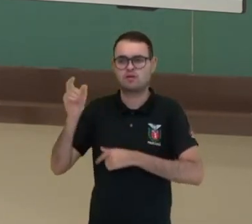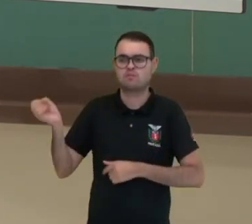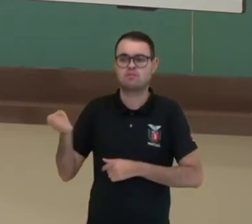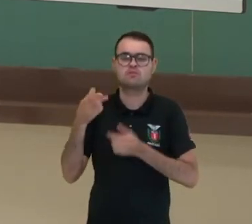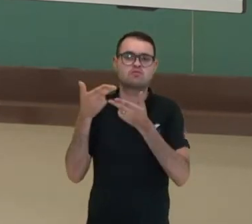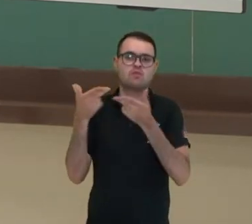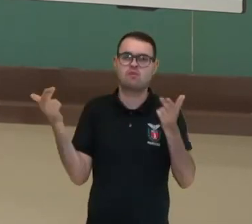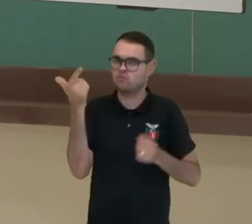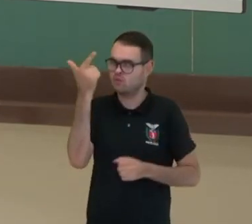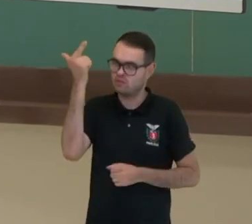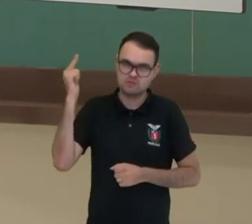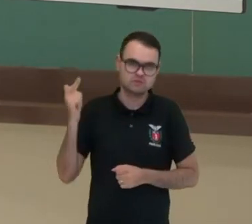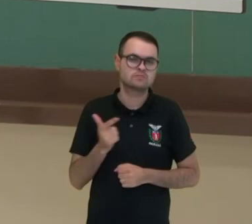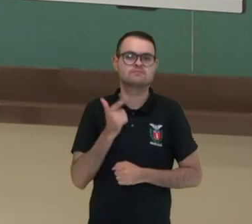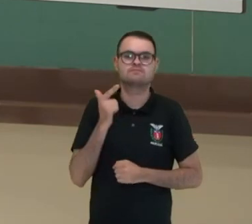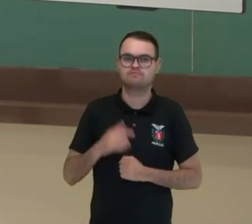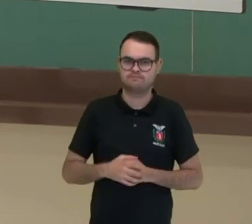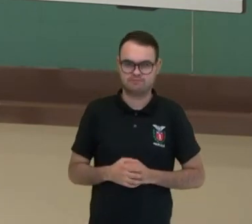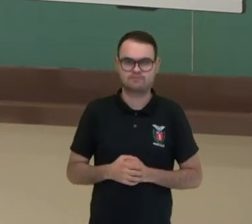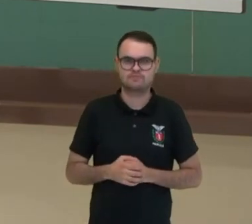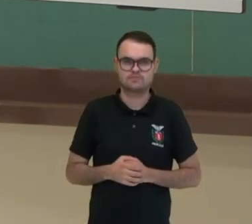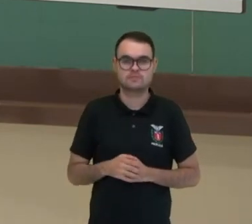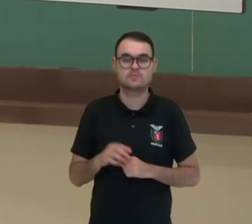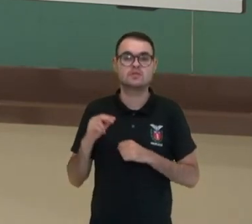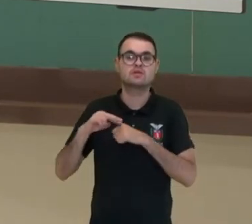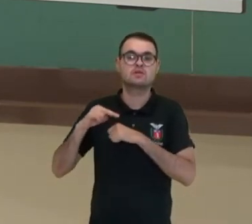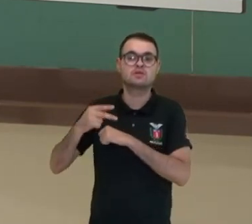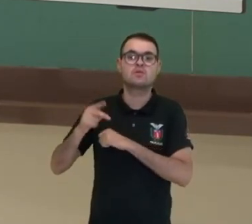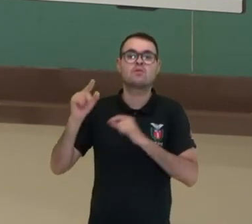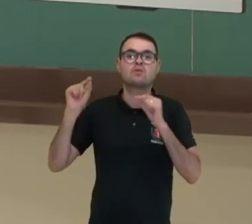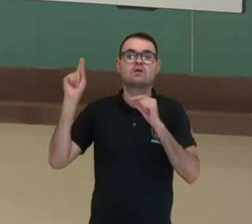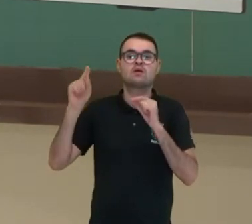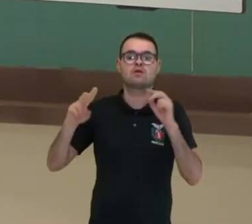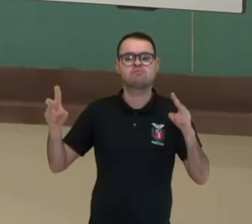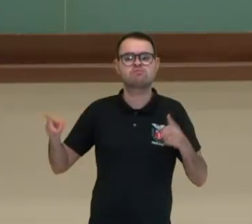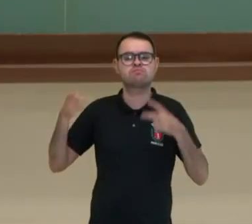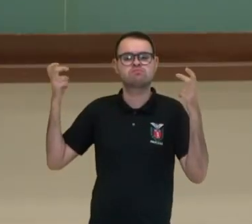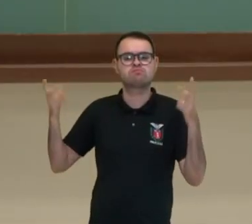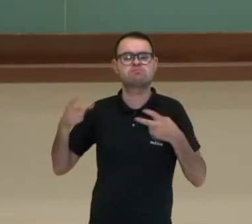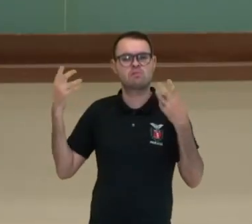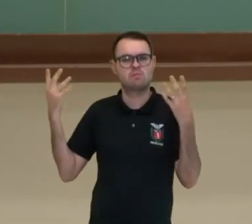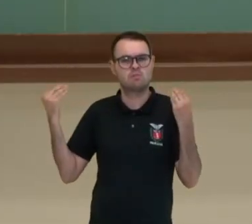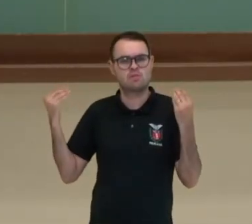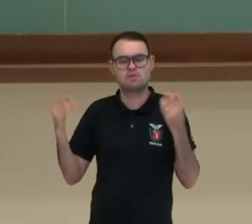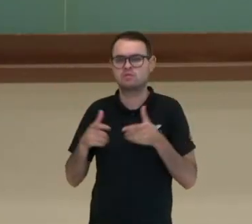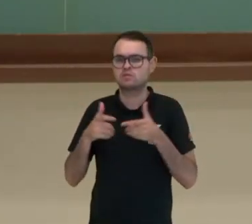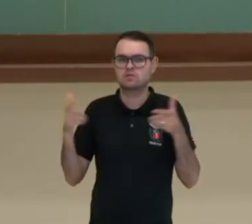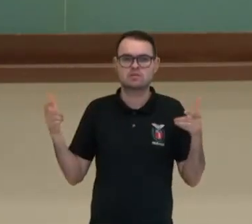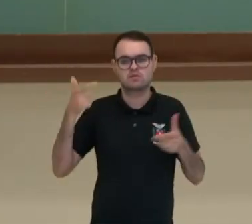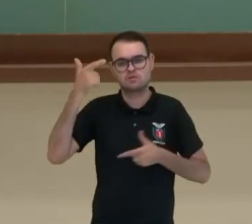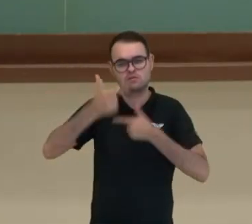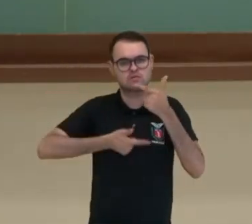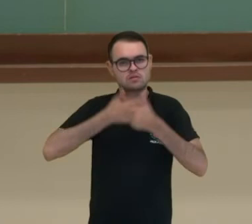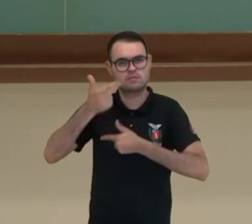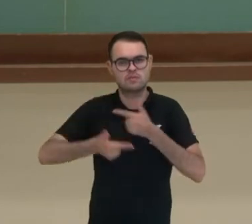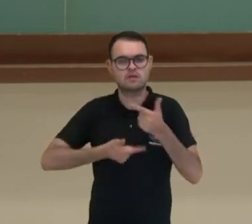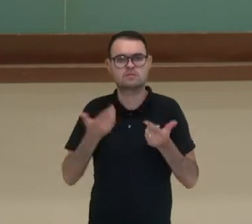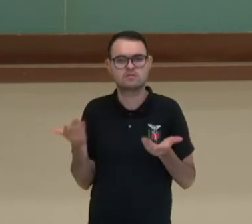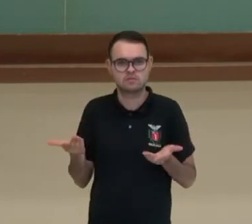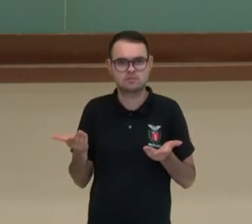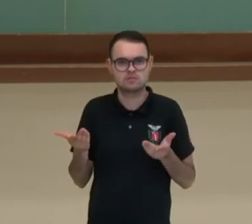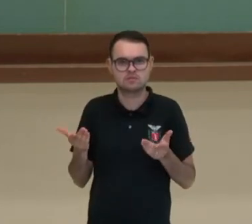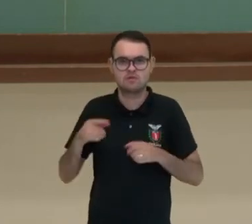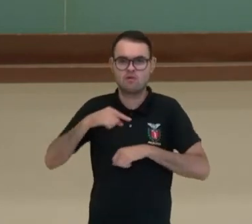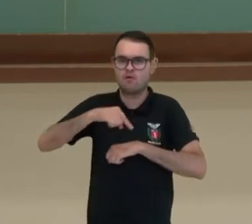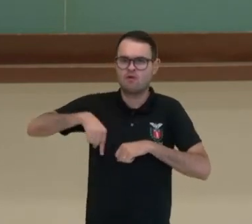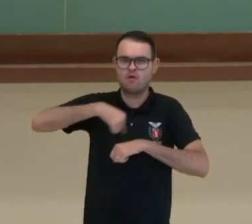parlamento havia se reunido discutindo isso. O que vai gerar aí uma exploração muito grande dos trabalhadores, né? Longas